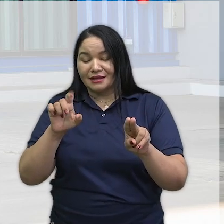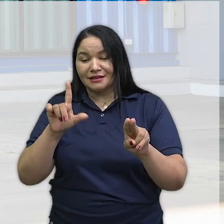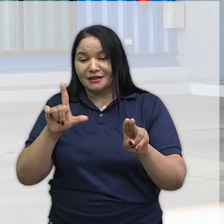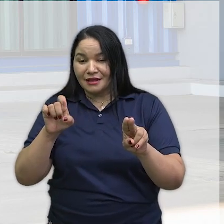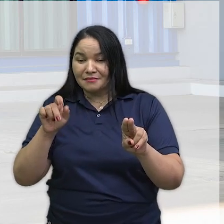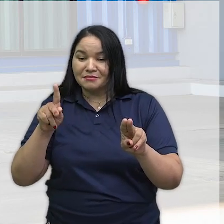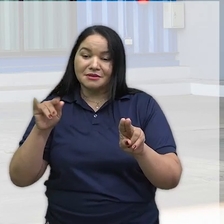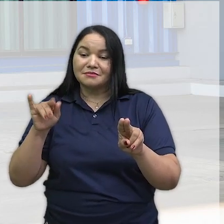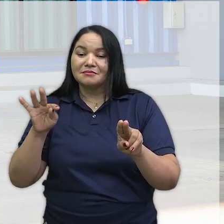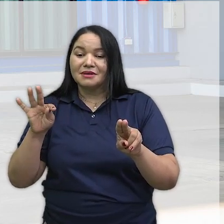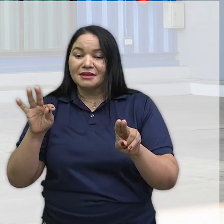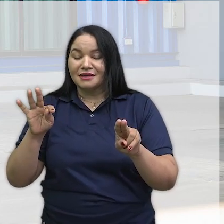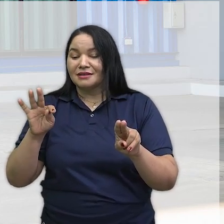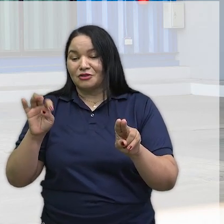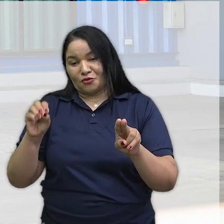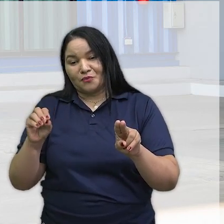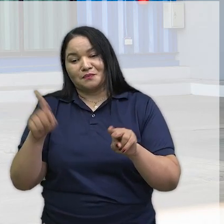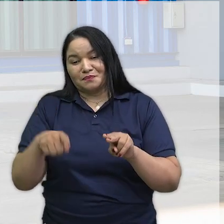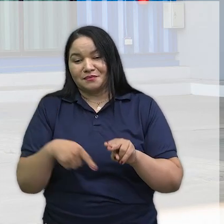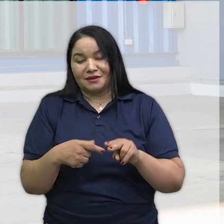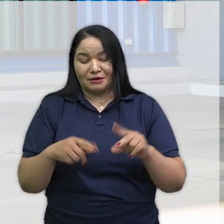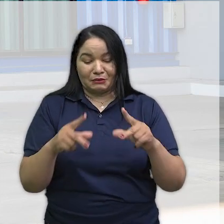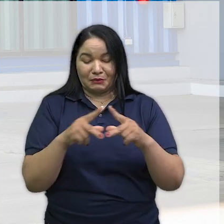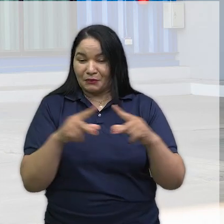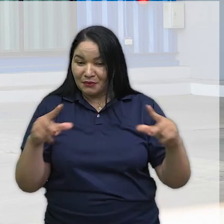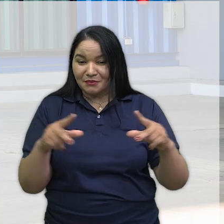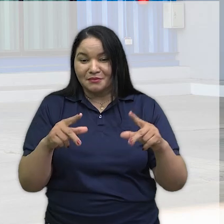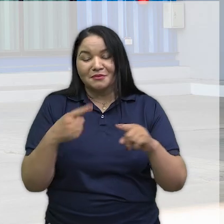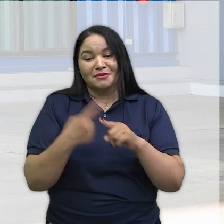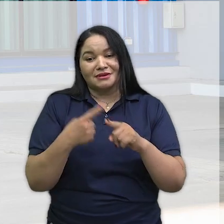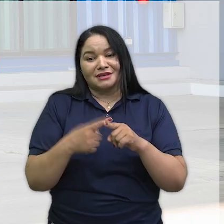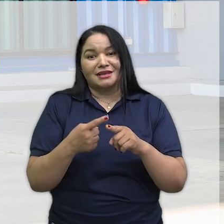que tem. Por quê? Eu vou estar ali multiplicando as